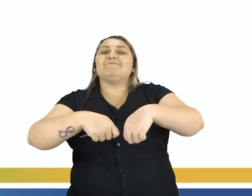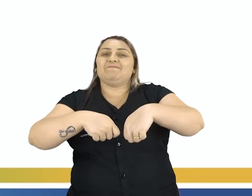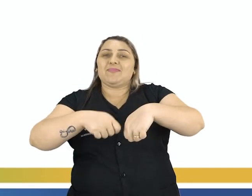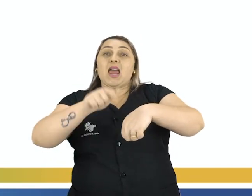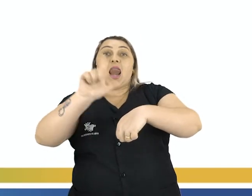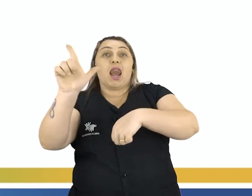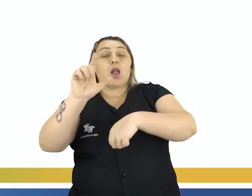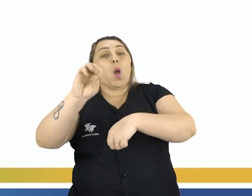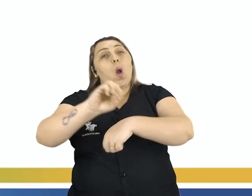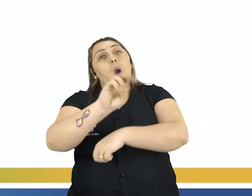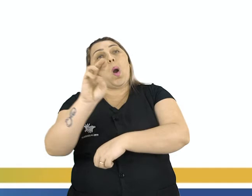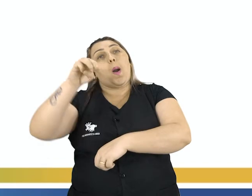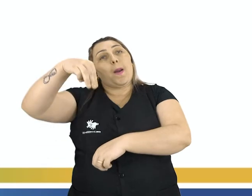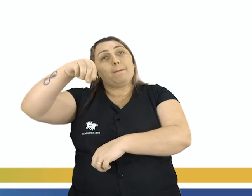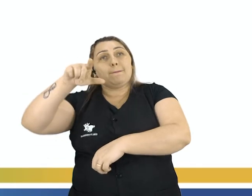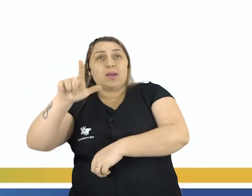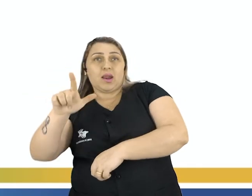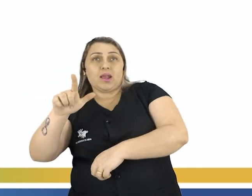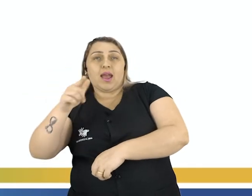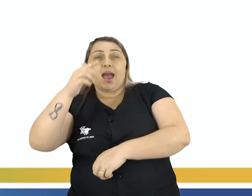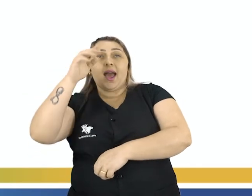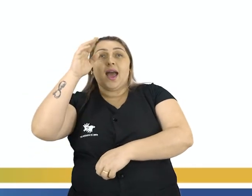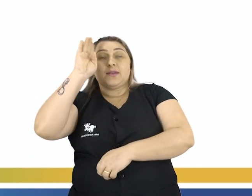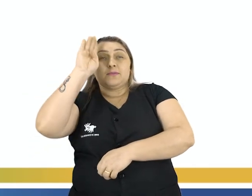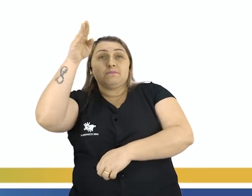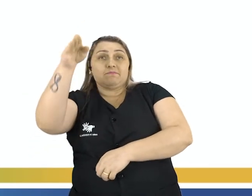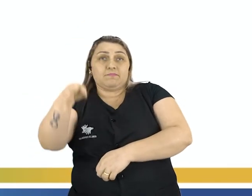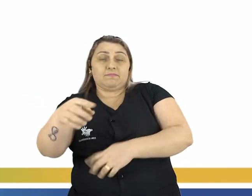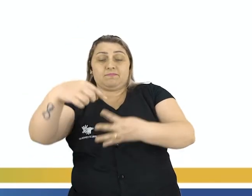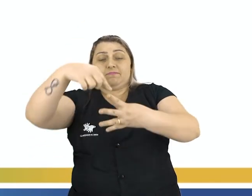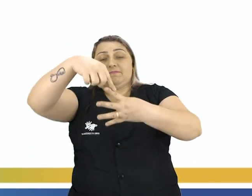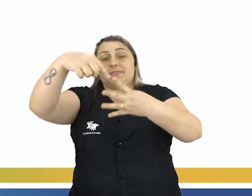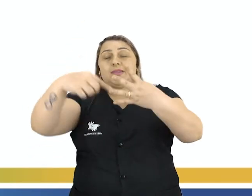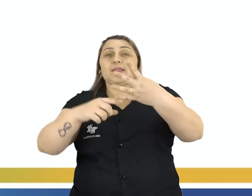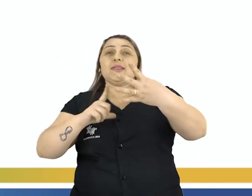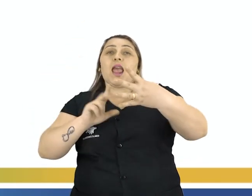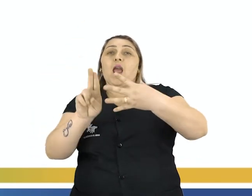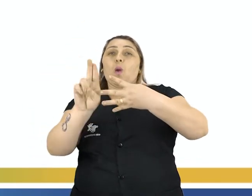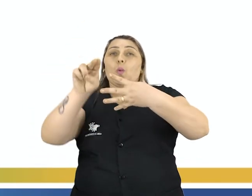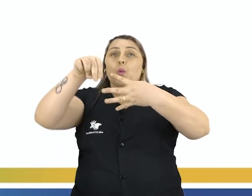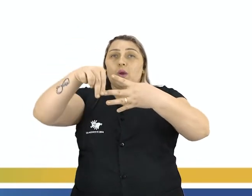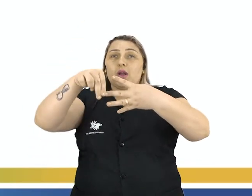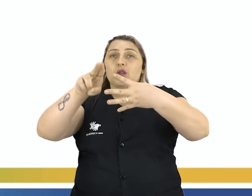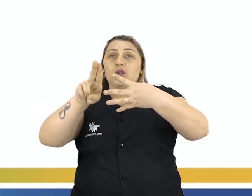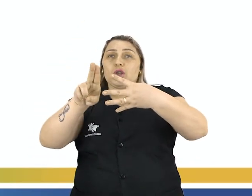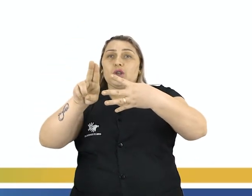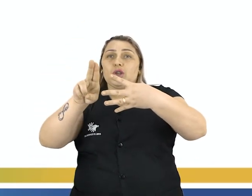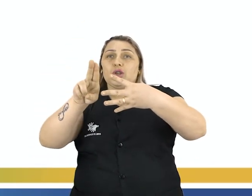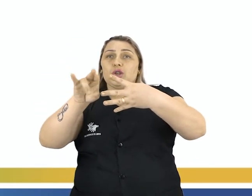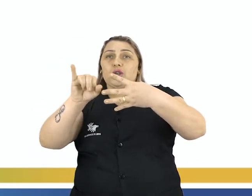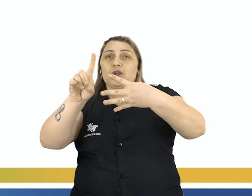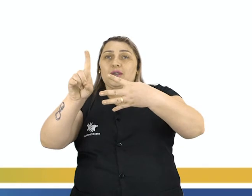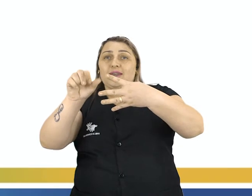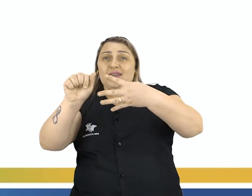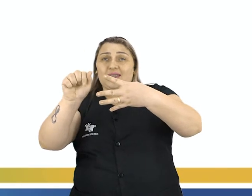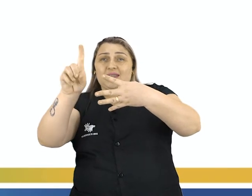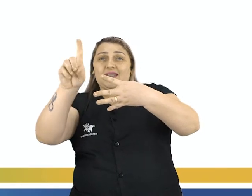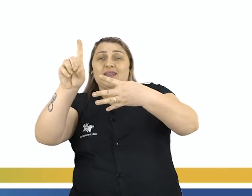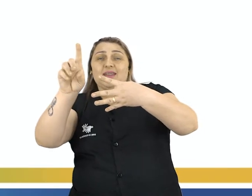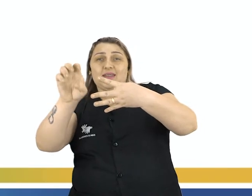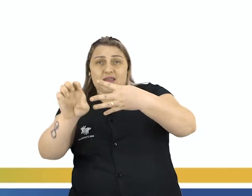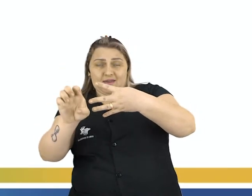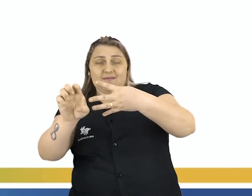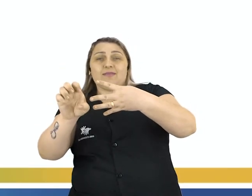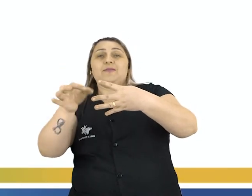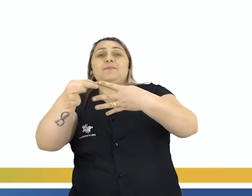E as capacidades de medidas, elas têm as suas unidades, assim como as medidas de